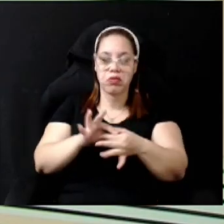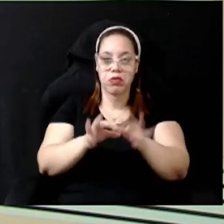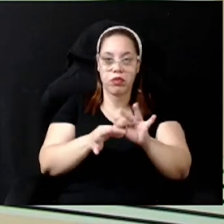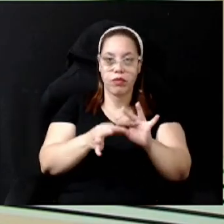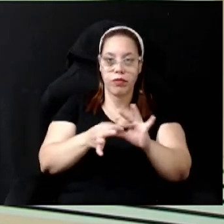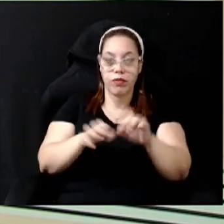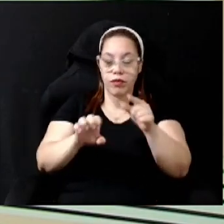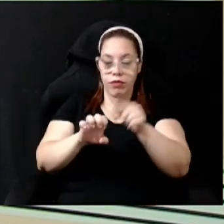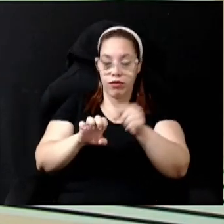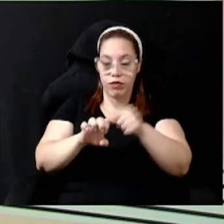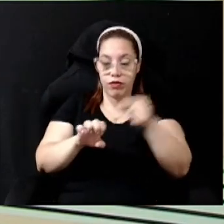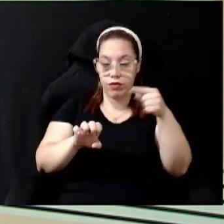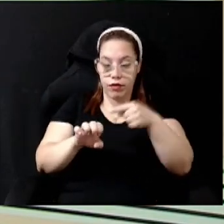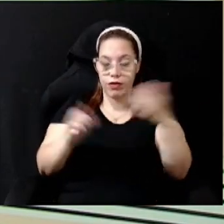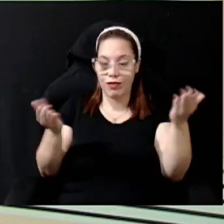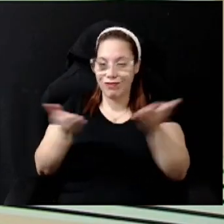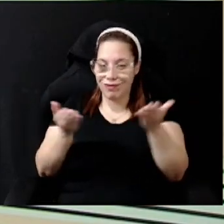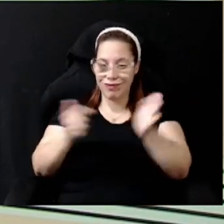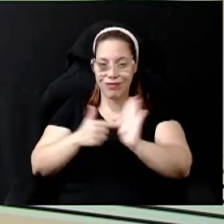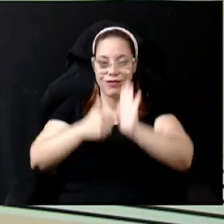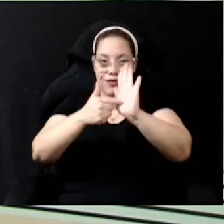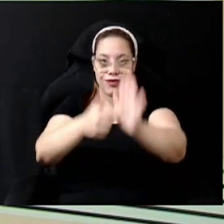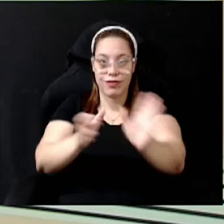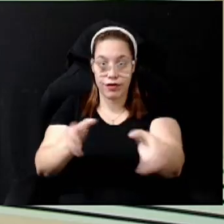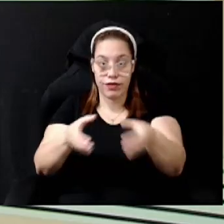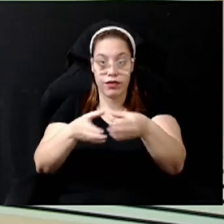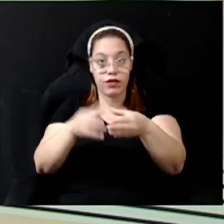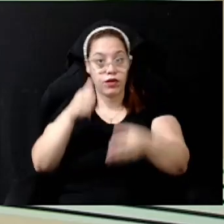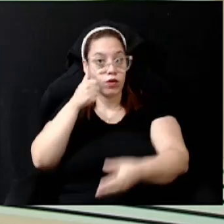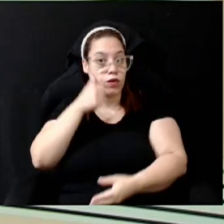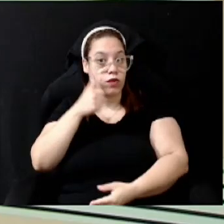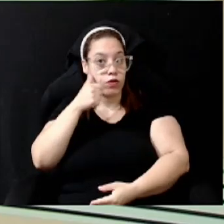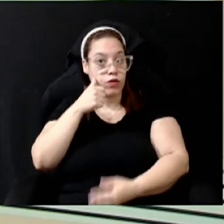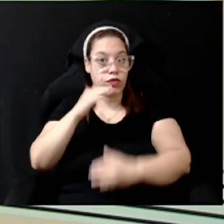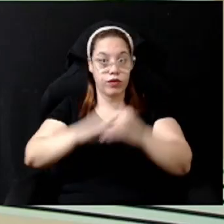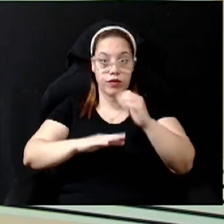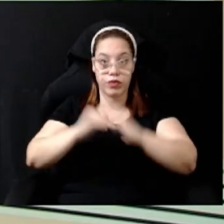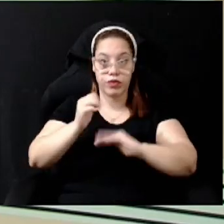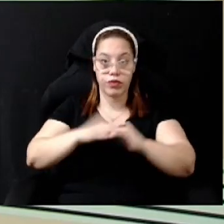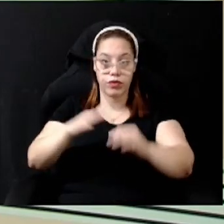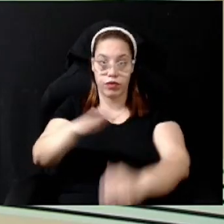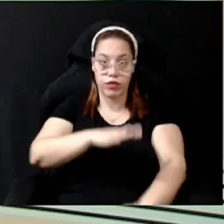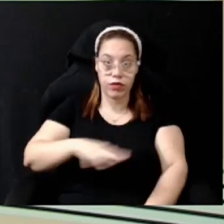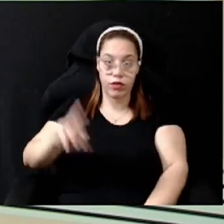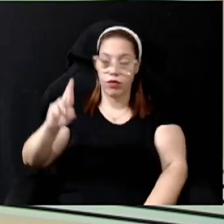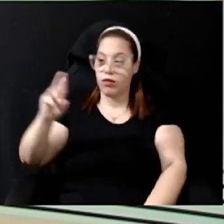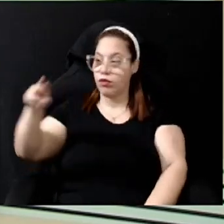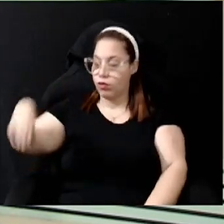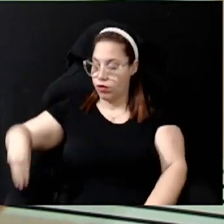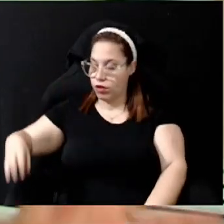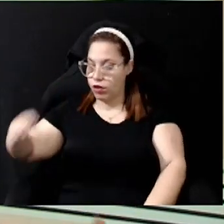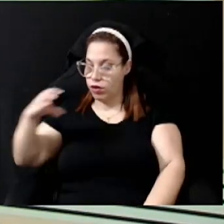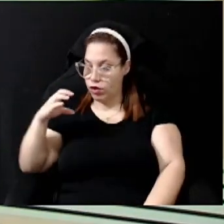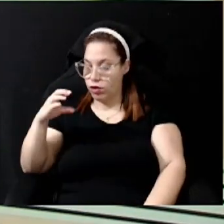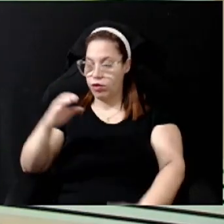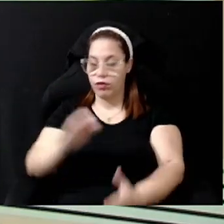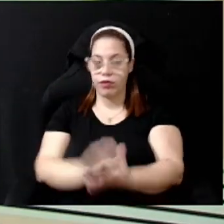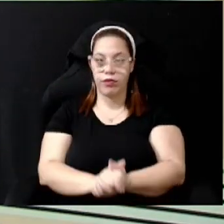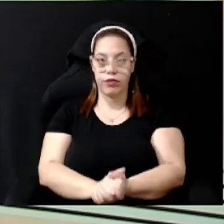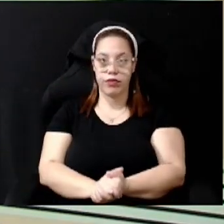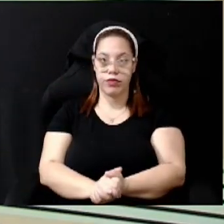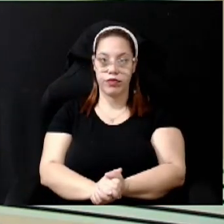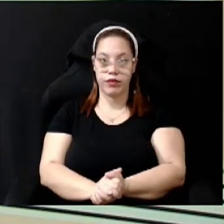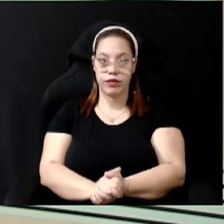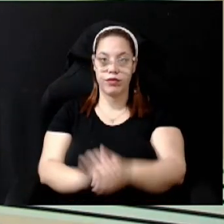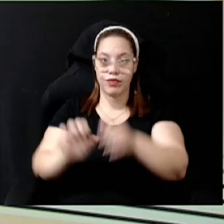de hoje mostra um grupo de mulheres que atua na região metropolitana de Campinas. São as